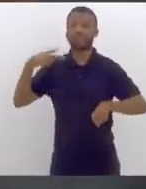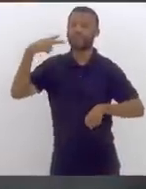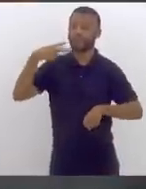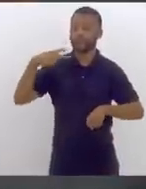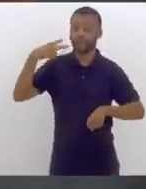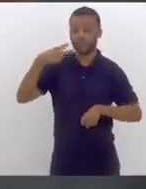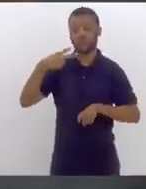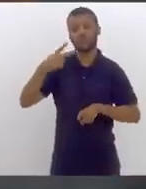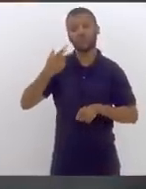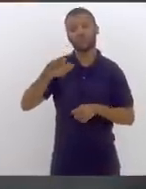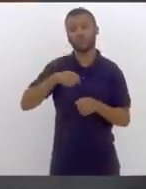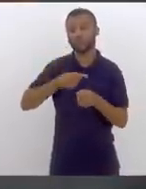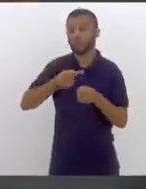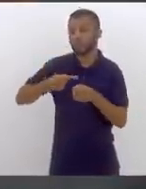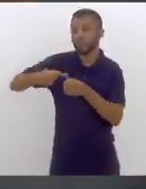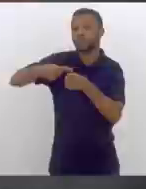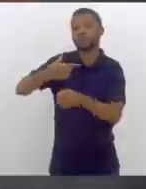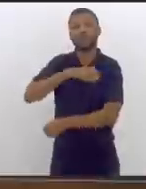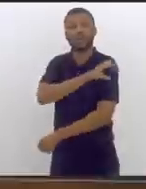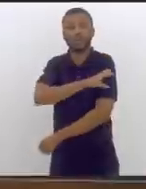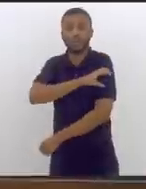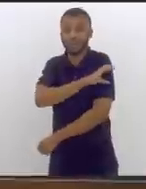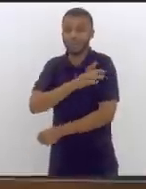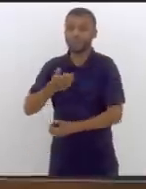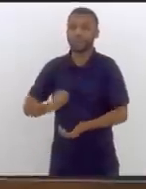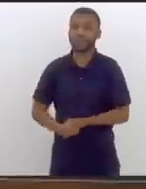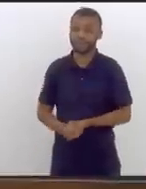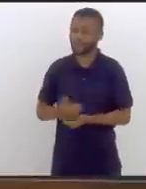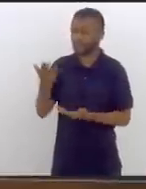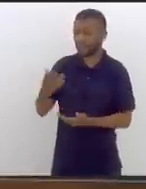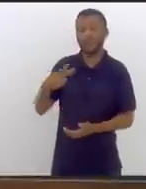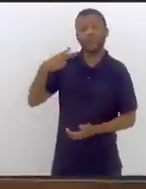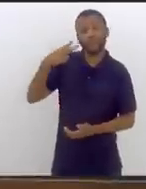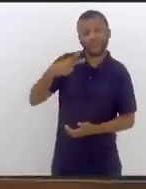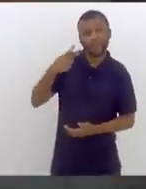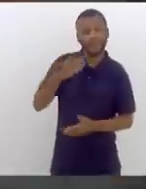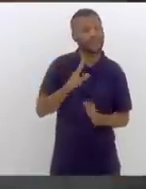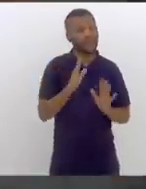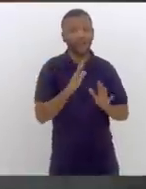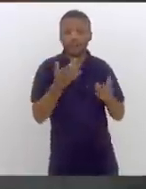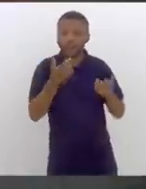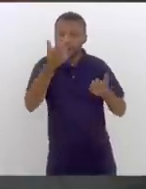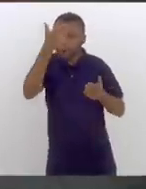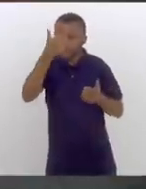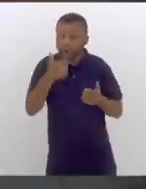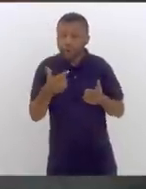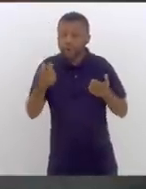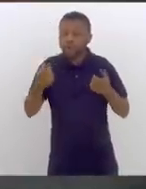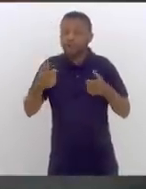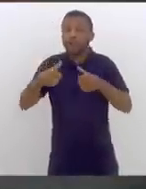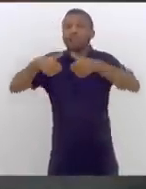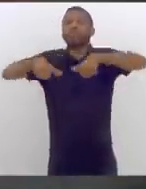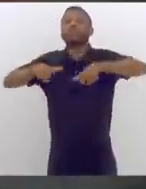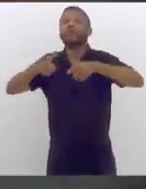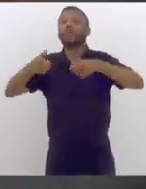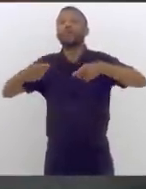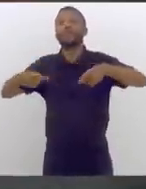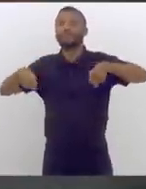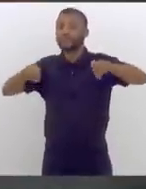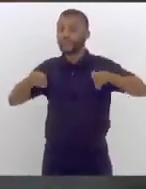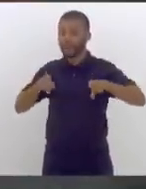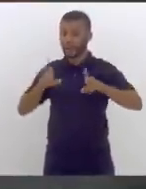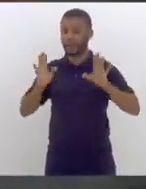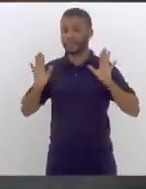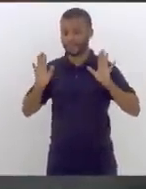esse tema de escala né Não não estou Vereador esse